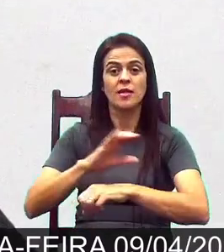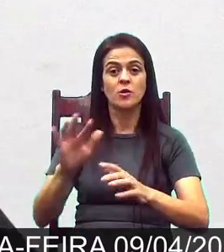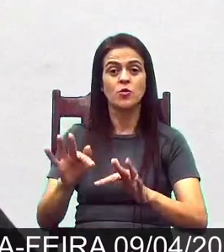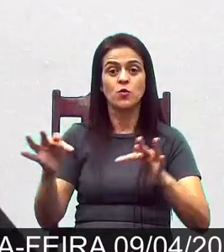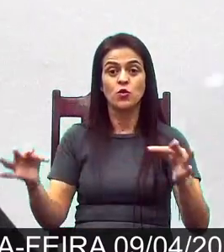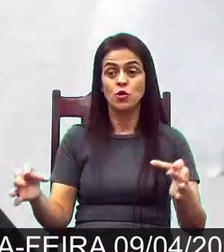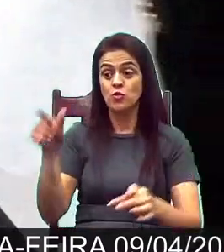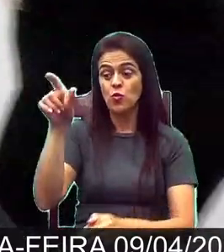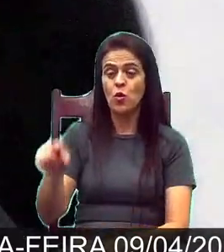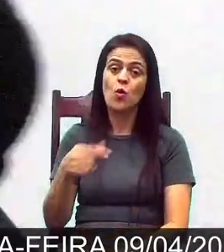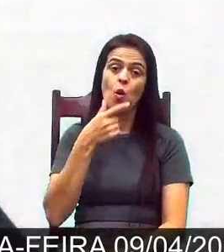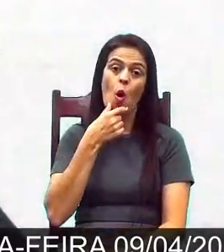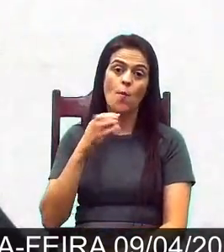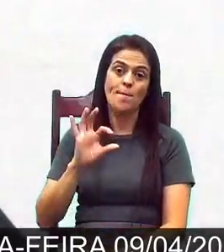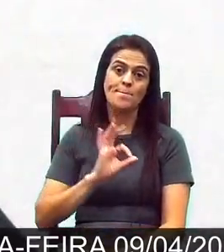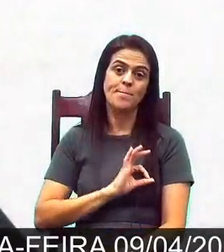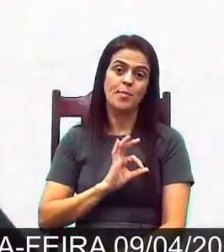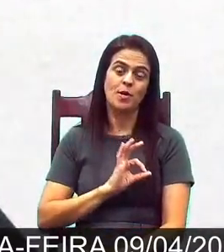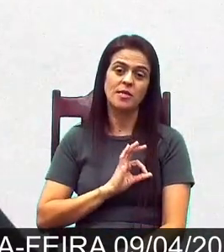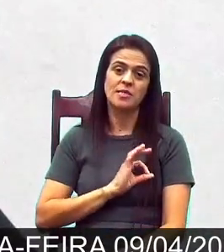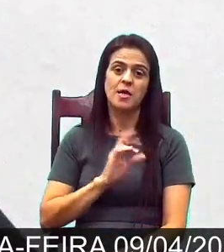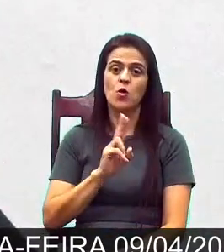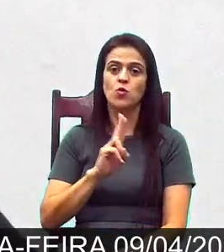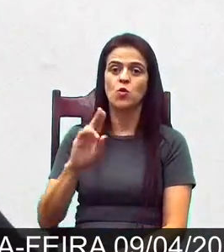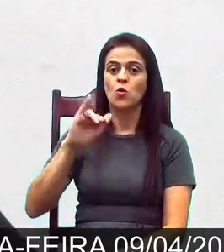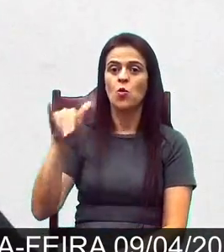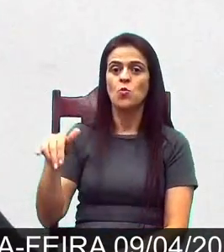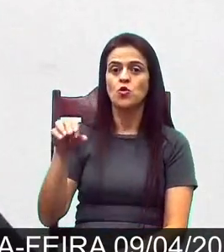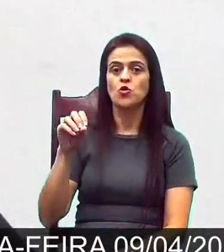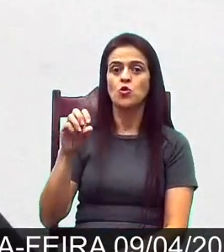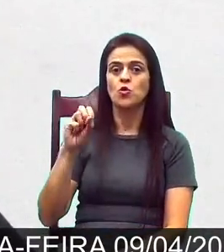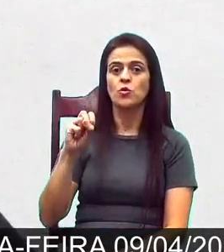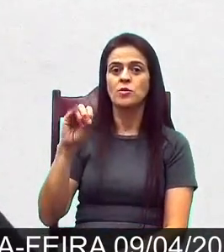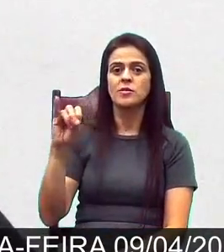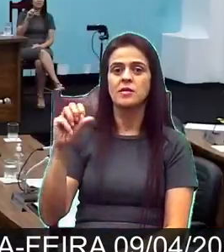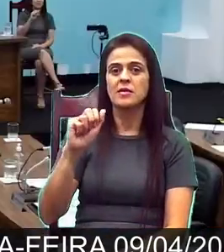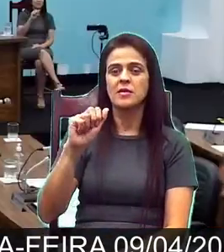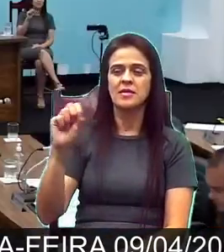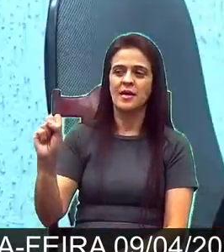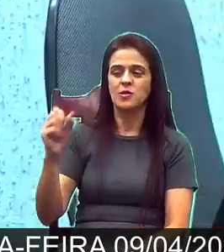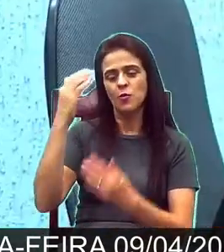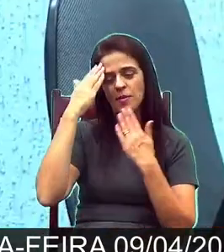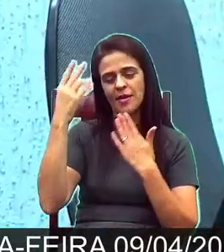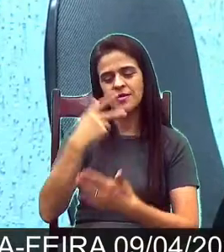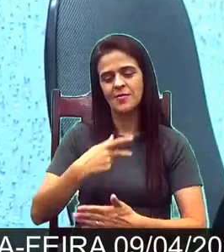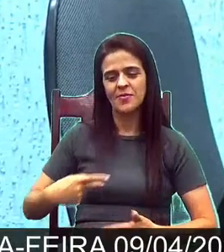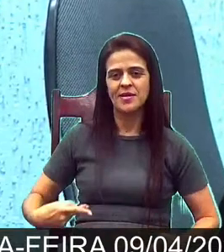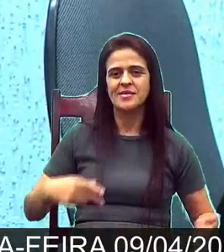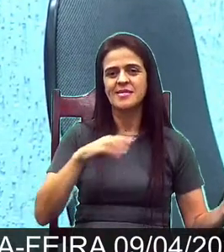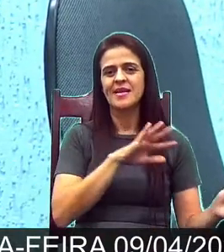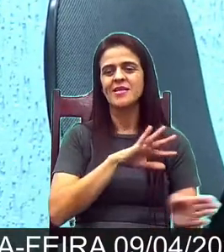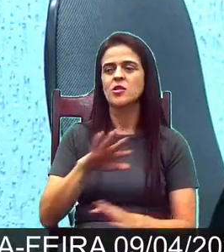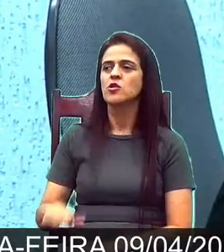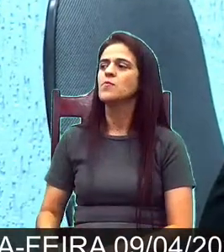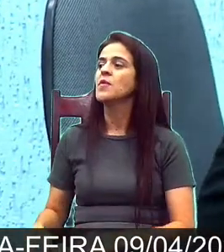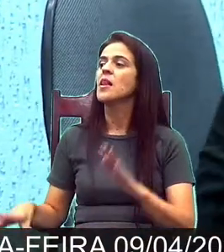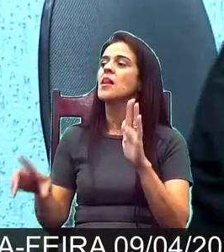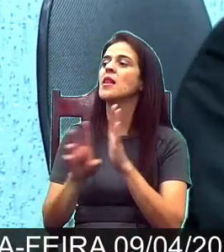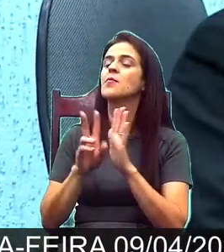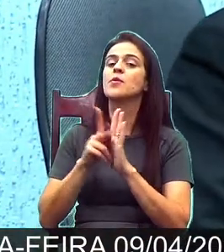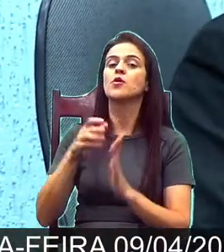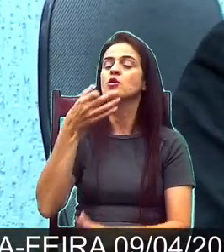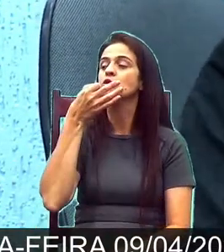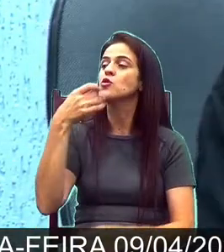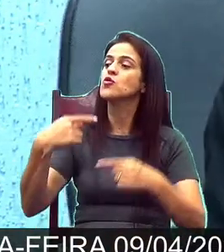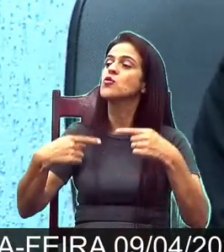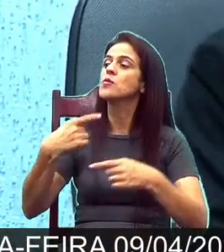esse valoroso policial penal Josias. Muito obrigado, senhor presidente. Projeto em discussão.